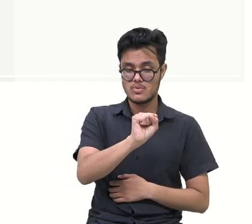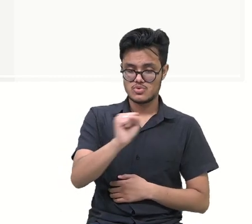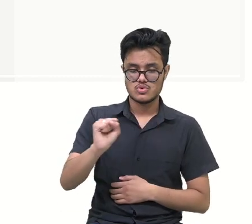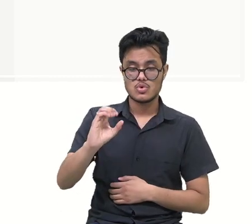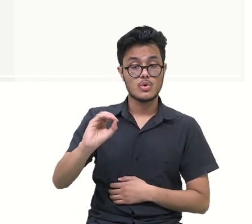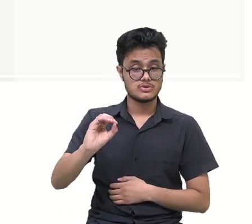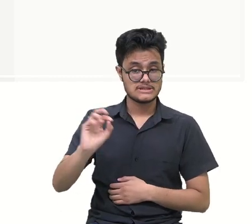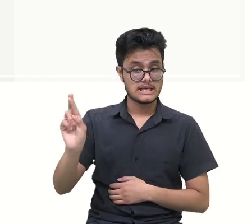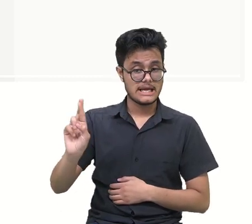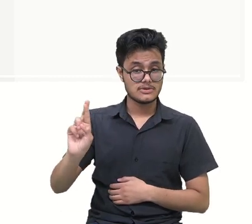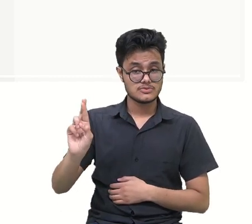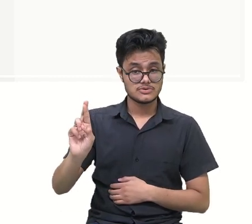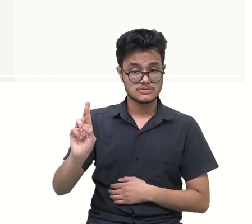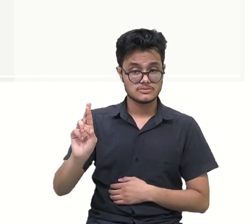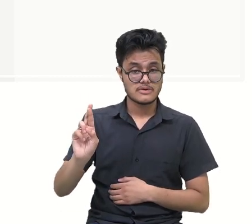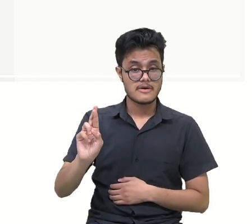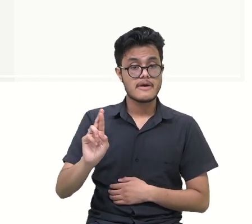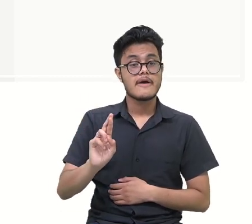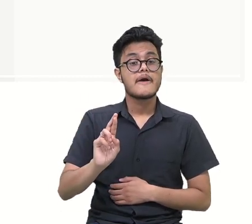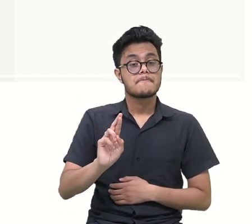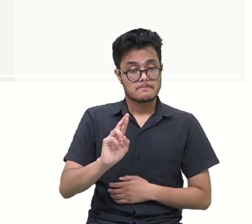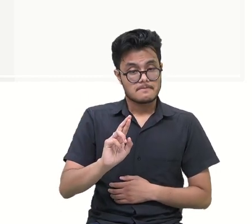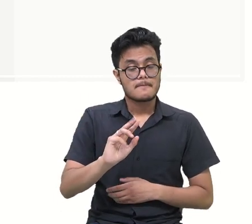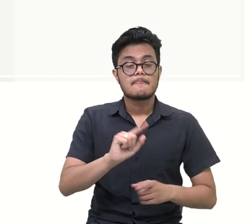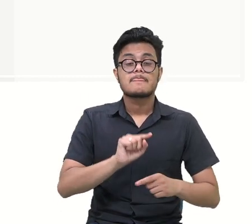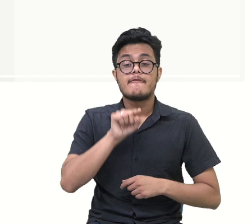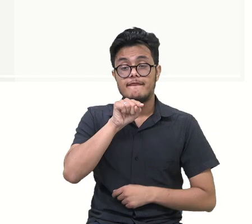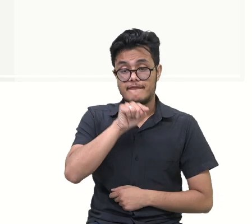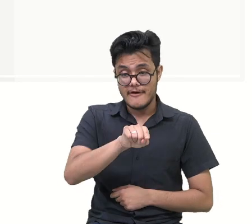1.800 vezes